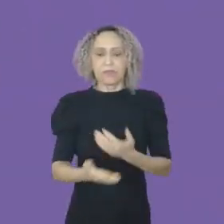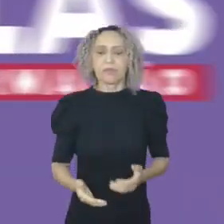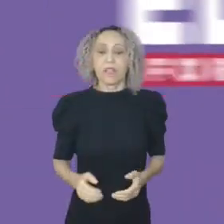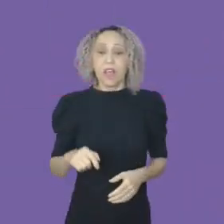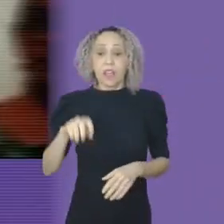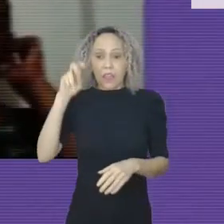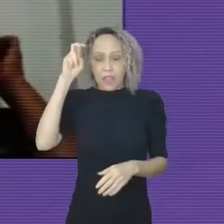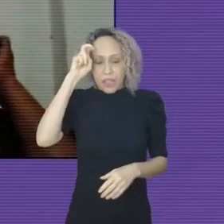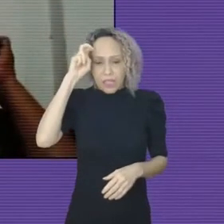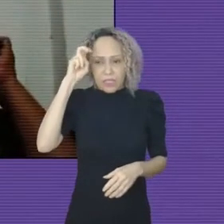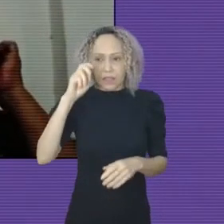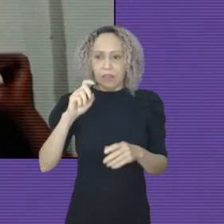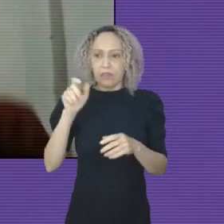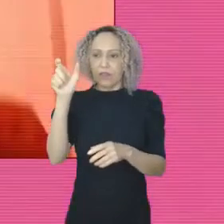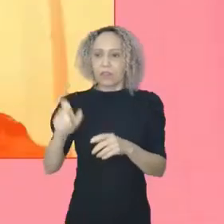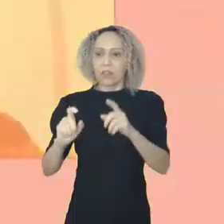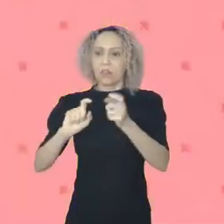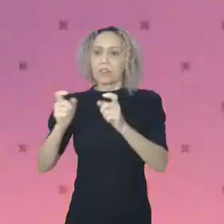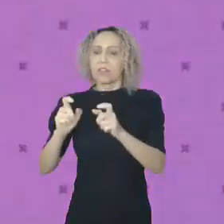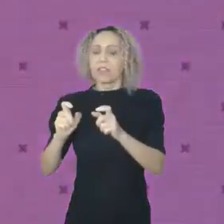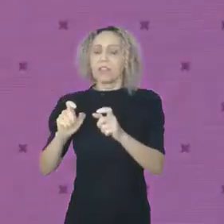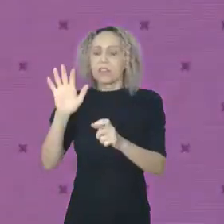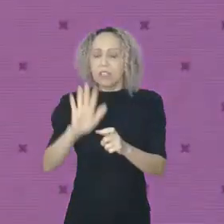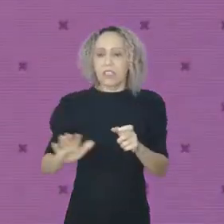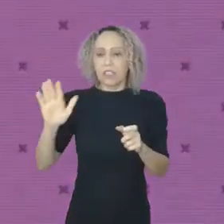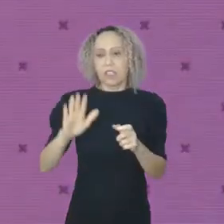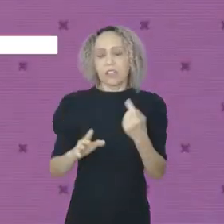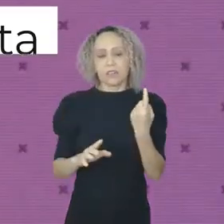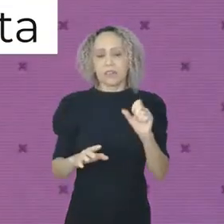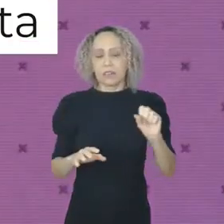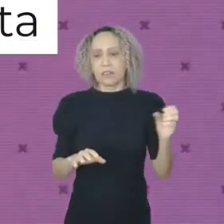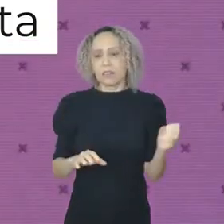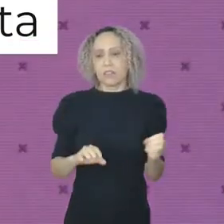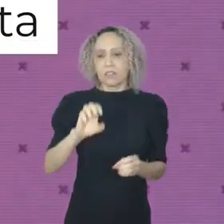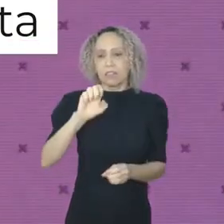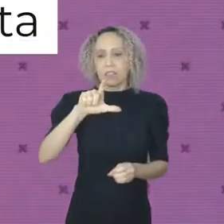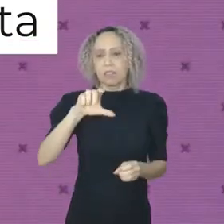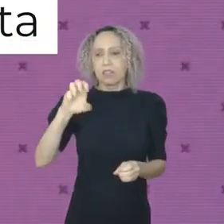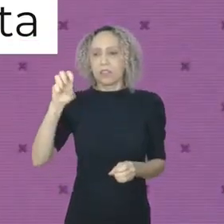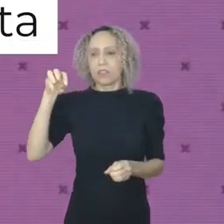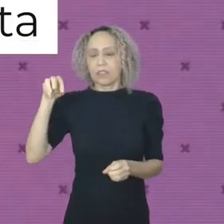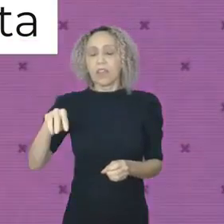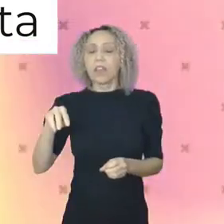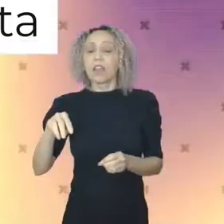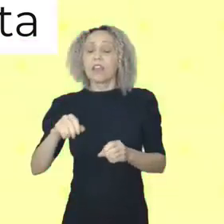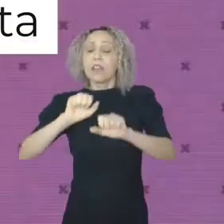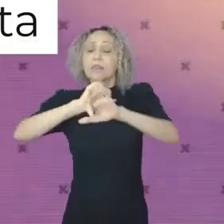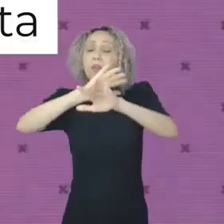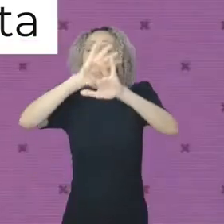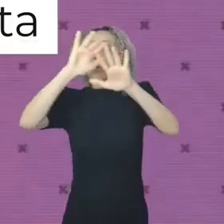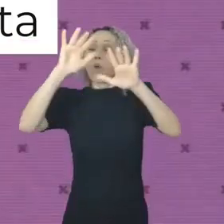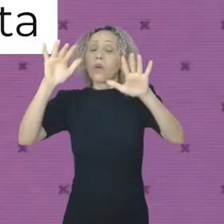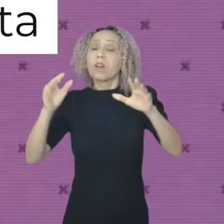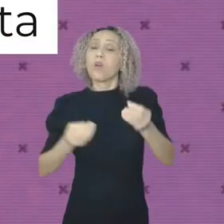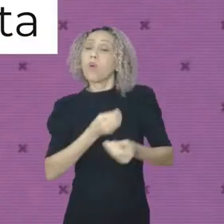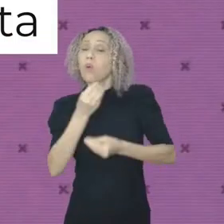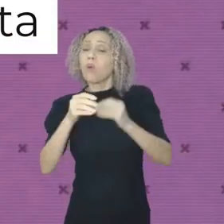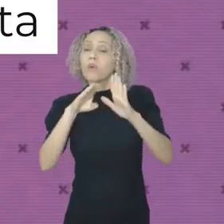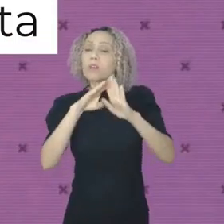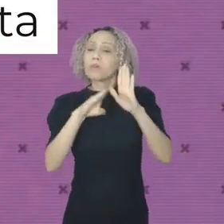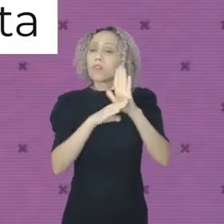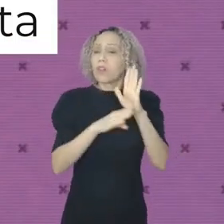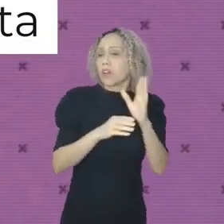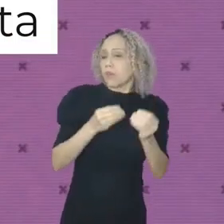Nesta quinta-feira, a coordenadora-geral do Ligue 180, Ellen Costa, fez uma abordagem histórica do programa e explicou os